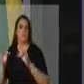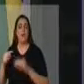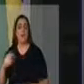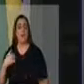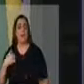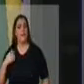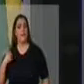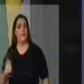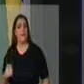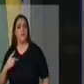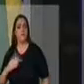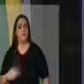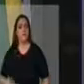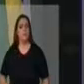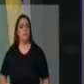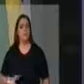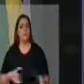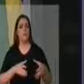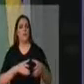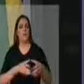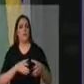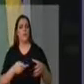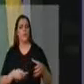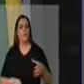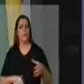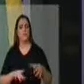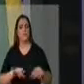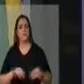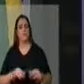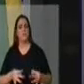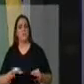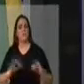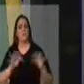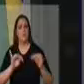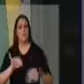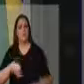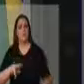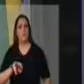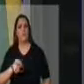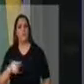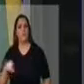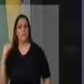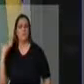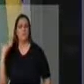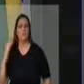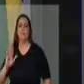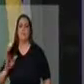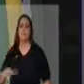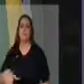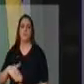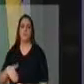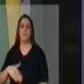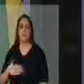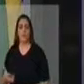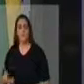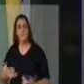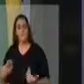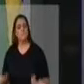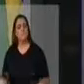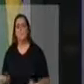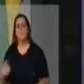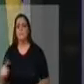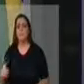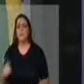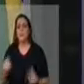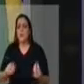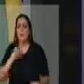presidente da Frente Parlamentar de Ciência, Tecnologia e Inovação, fui secretário de Ciência e Tecnologia, e não tem outra saída, nós temos que investir em pesquisa.